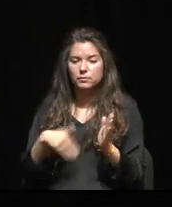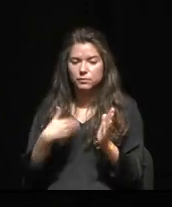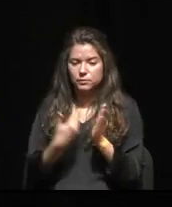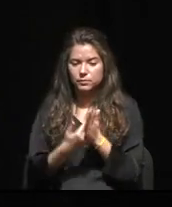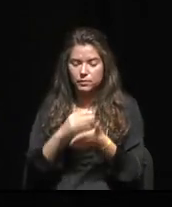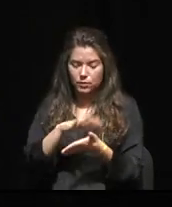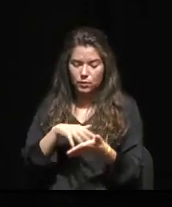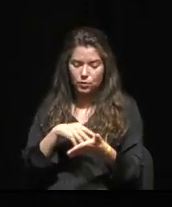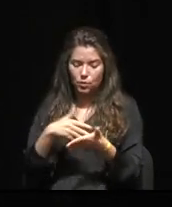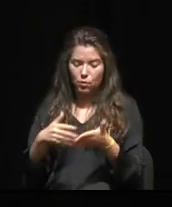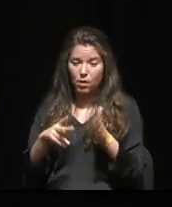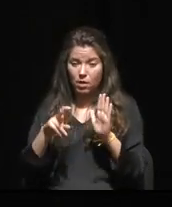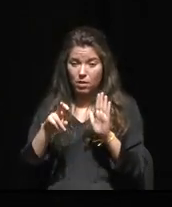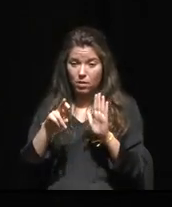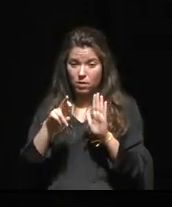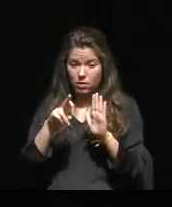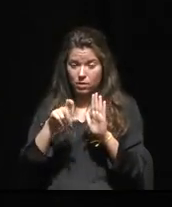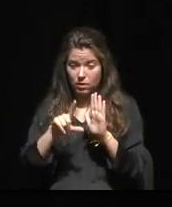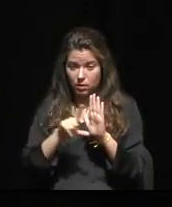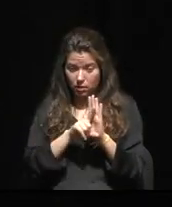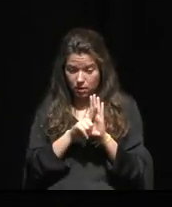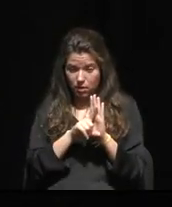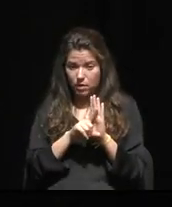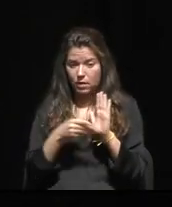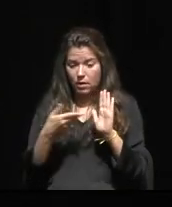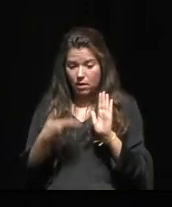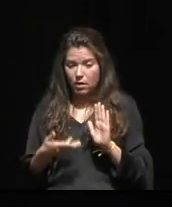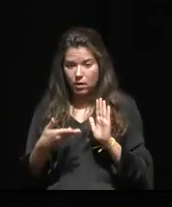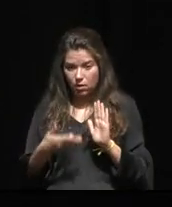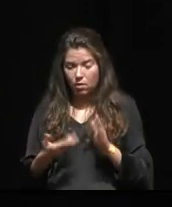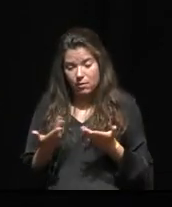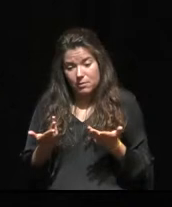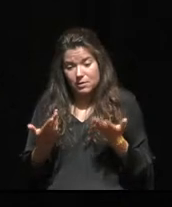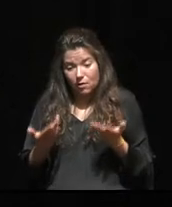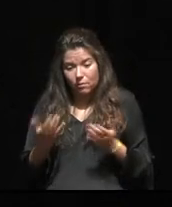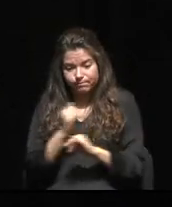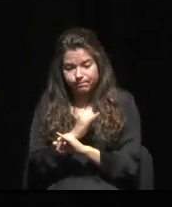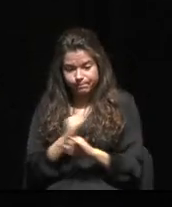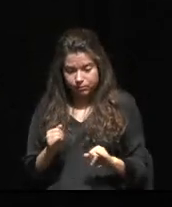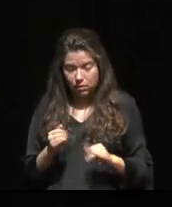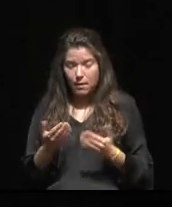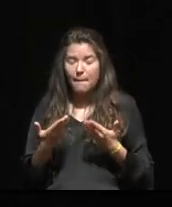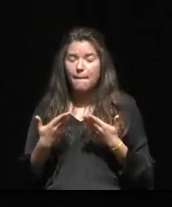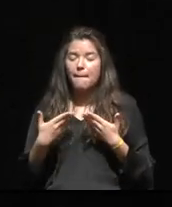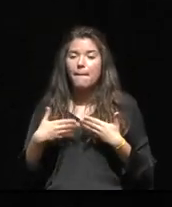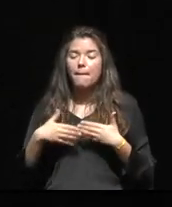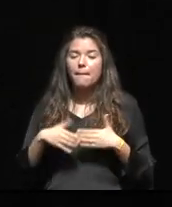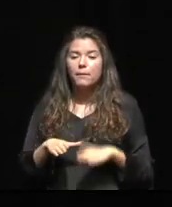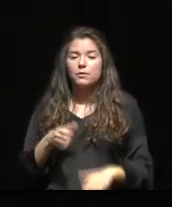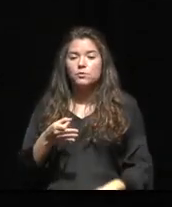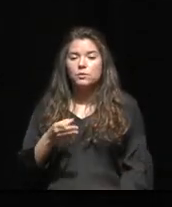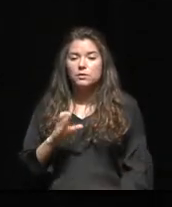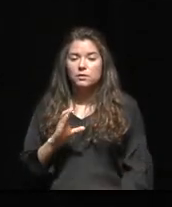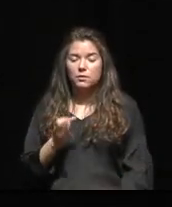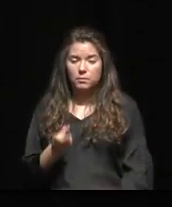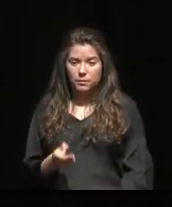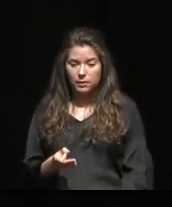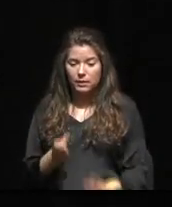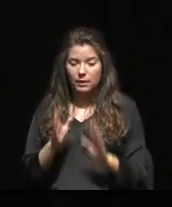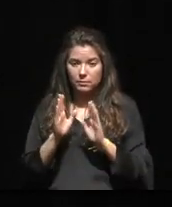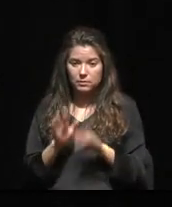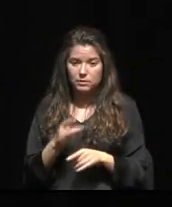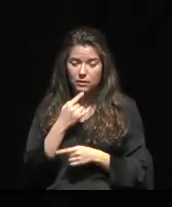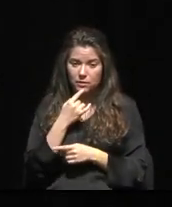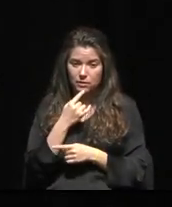legislativo atual e registe-se e registe-se infelizmente impossível quanto à recomendação do PCP Há que